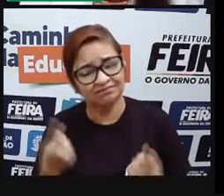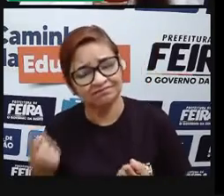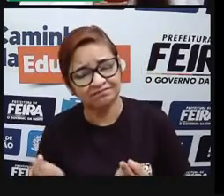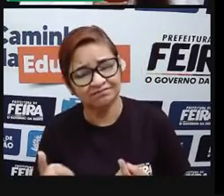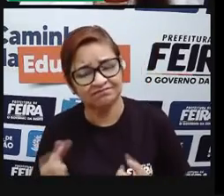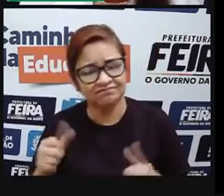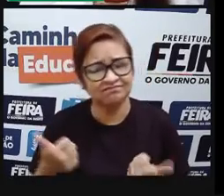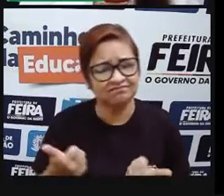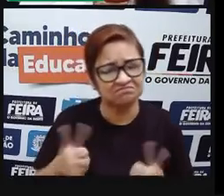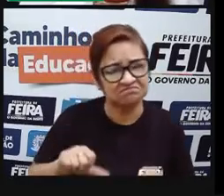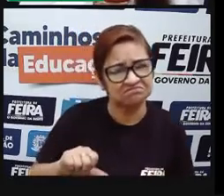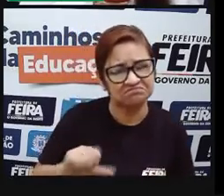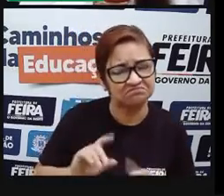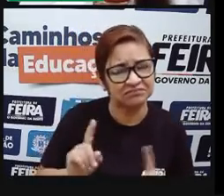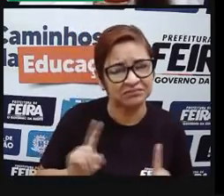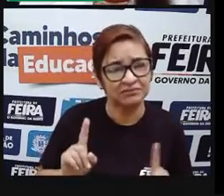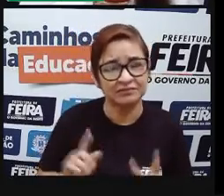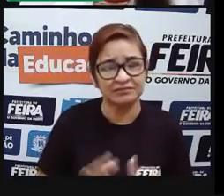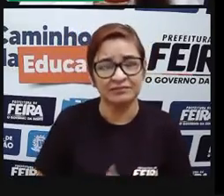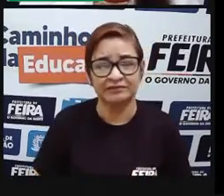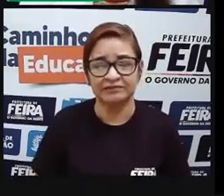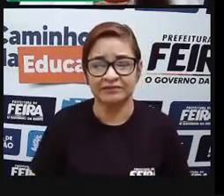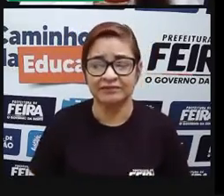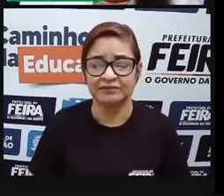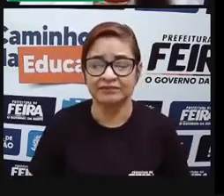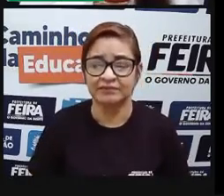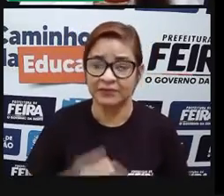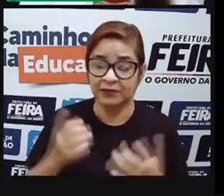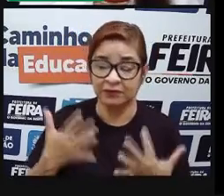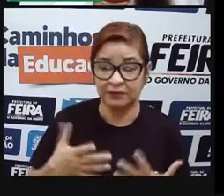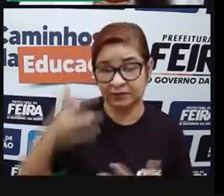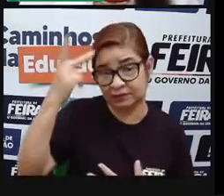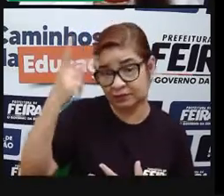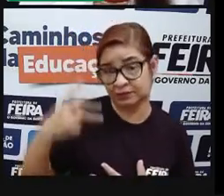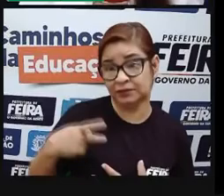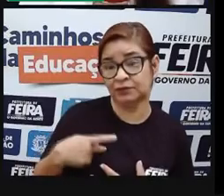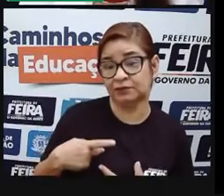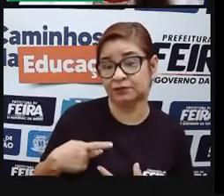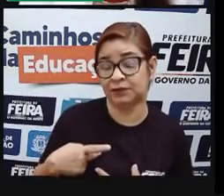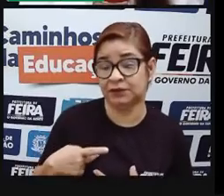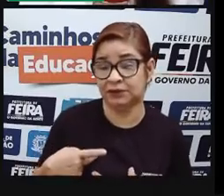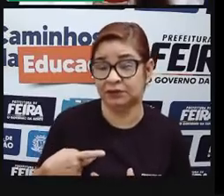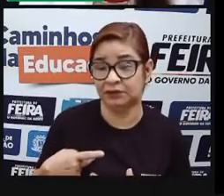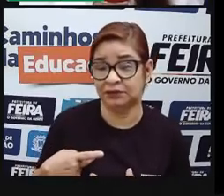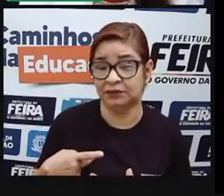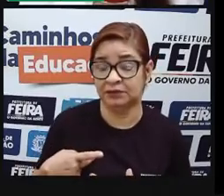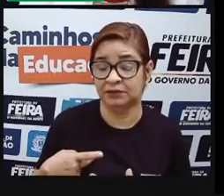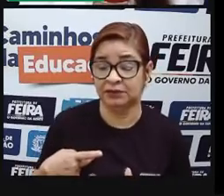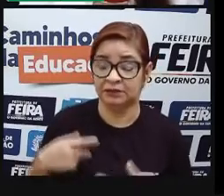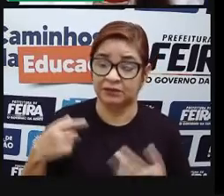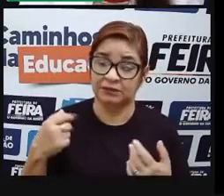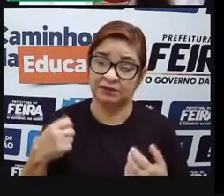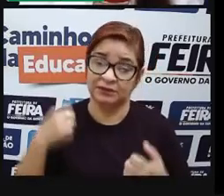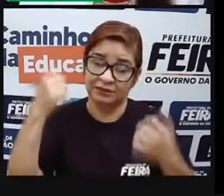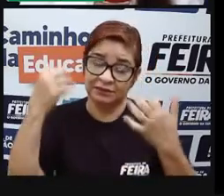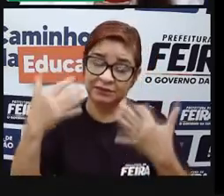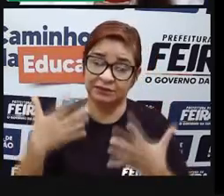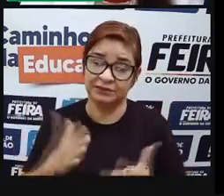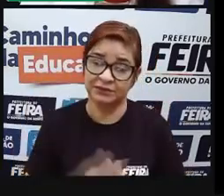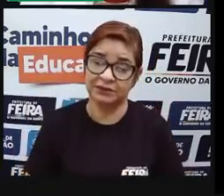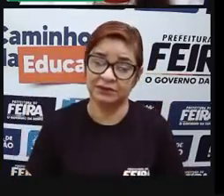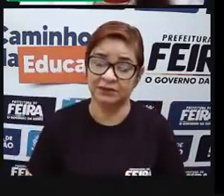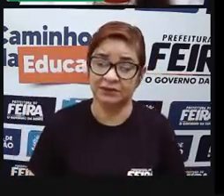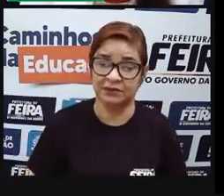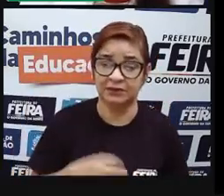e agora só que eu não vou falar por mim e mesmo tempo para lá não a gente